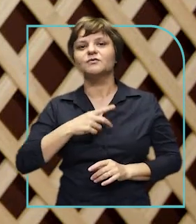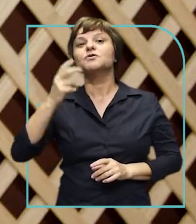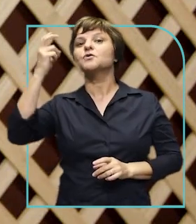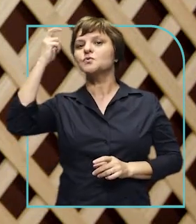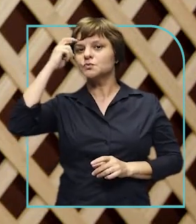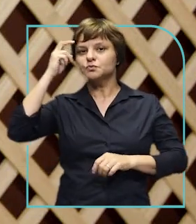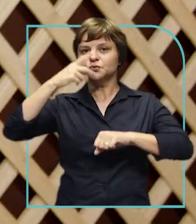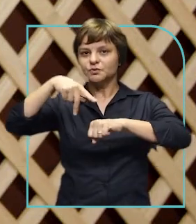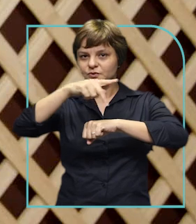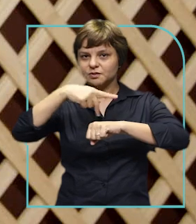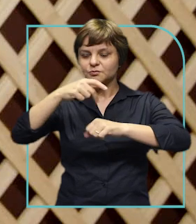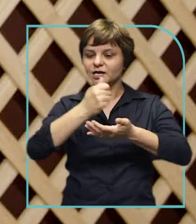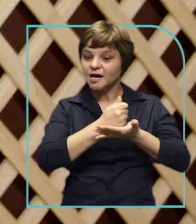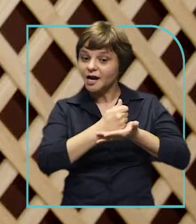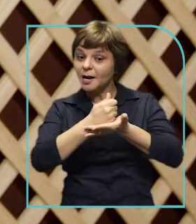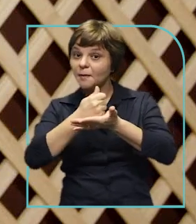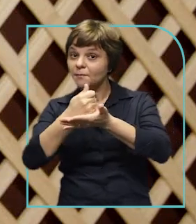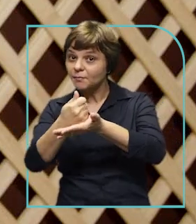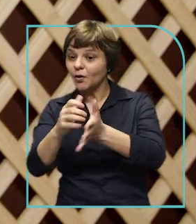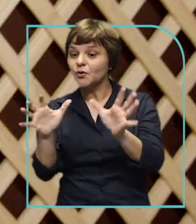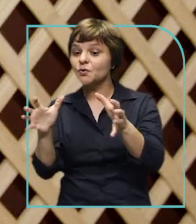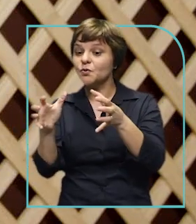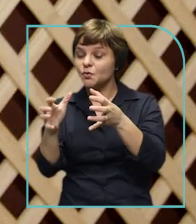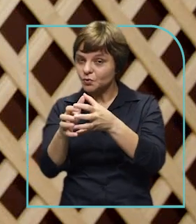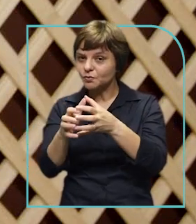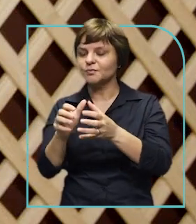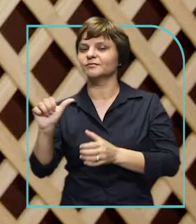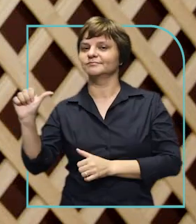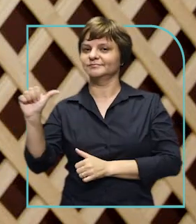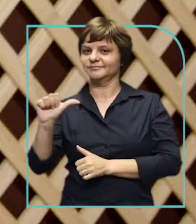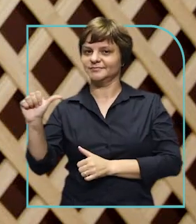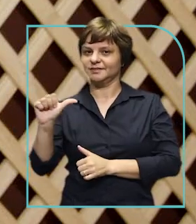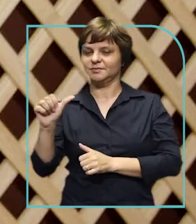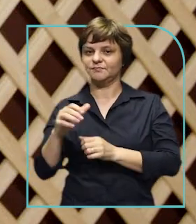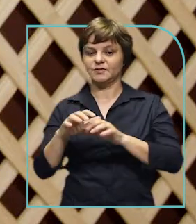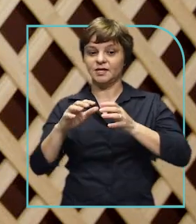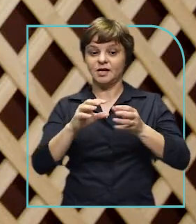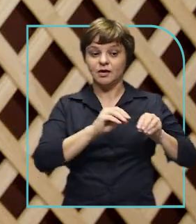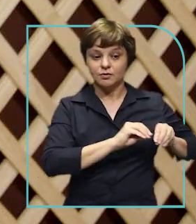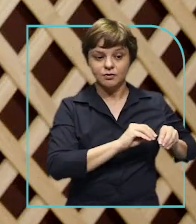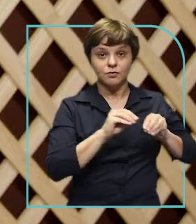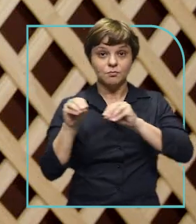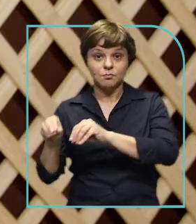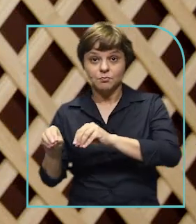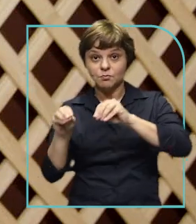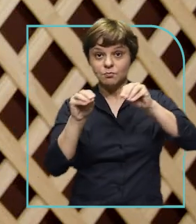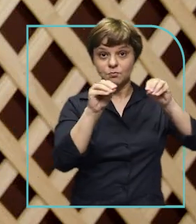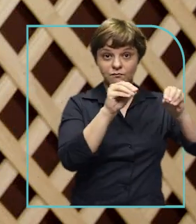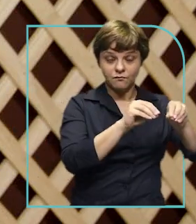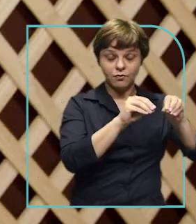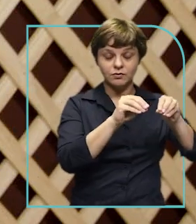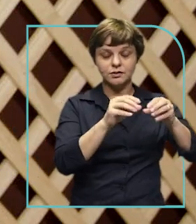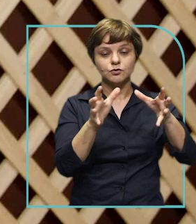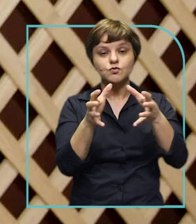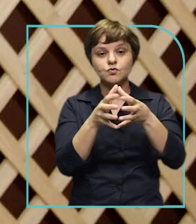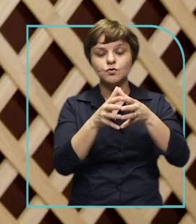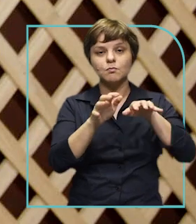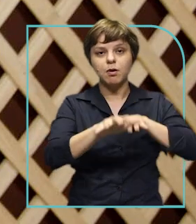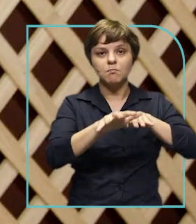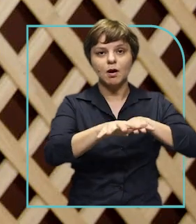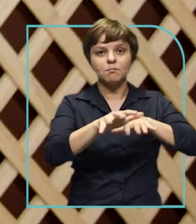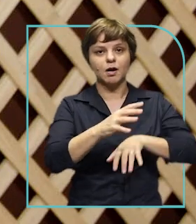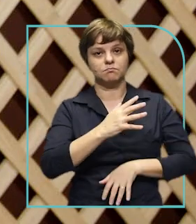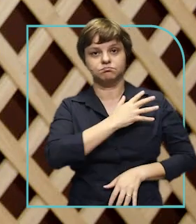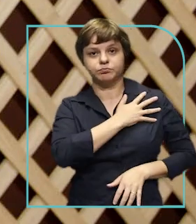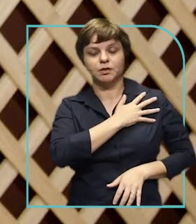país que apoia o regime talibã. Tanto é que com a saída das tropas dos Estados Unidos, logo, né, o Talibã